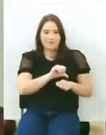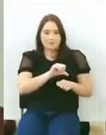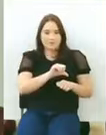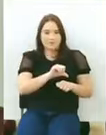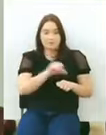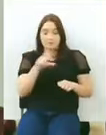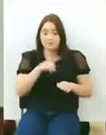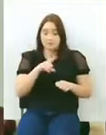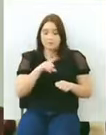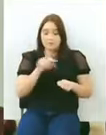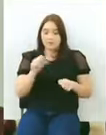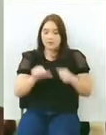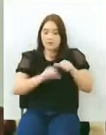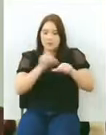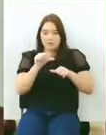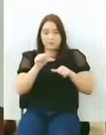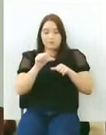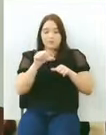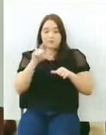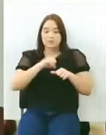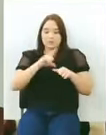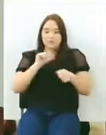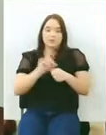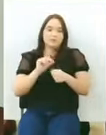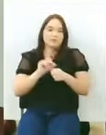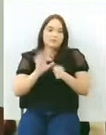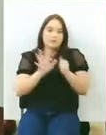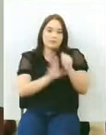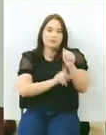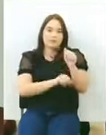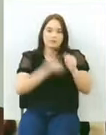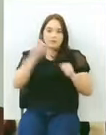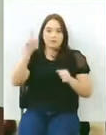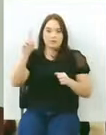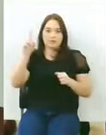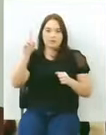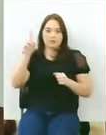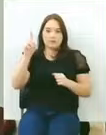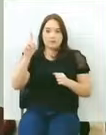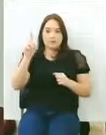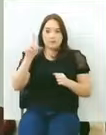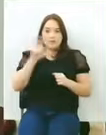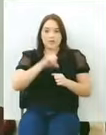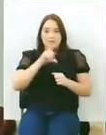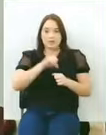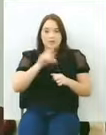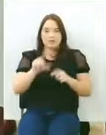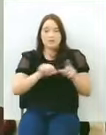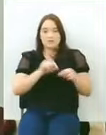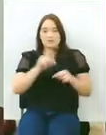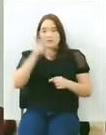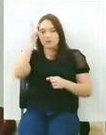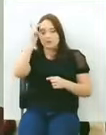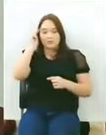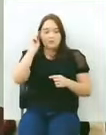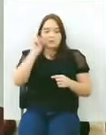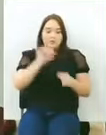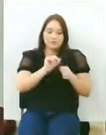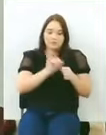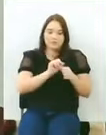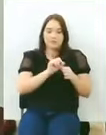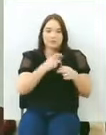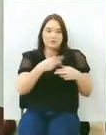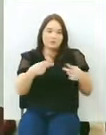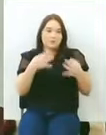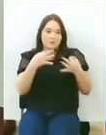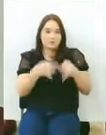na presença de Deus, para a glória de Deus, querendo servir ao Senhor, elegendo pessoas que vão nos ajudar